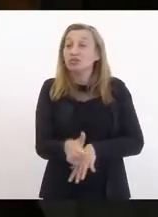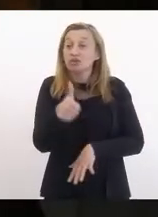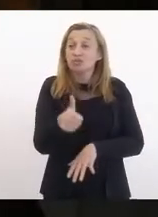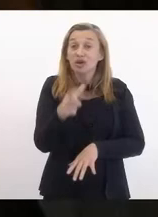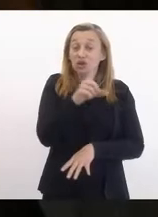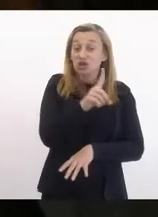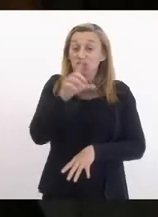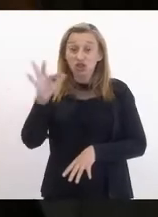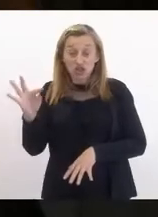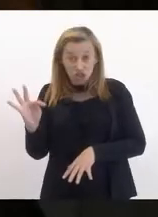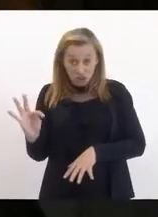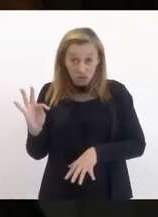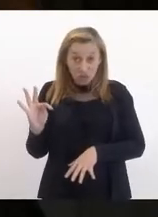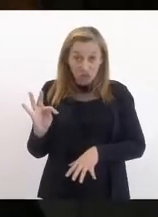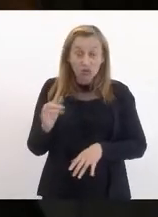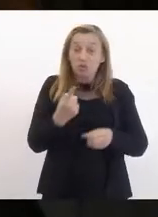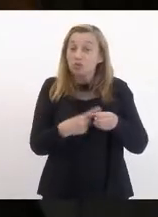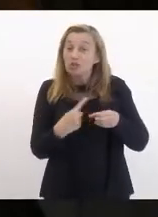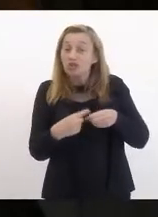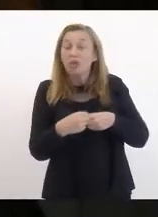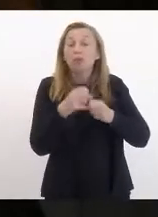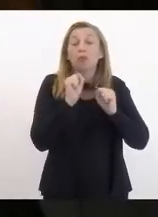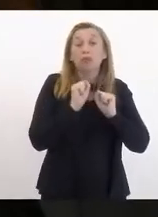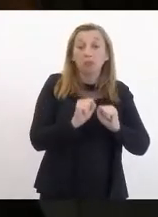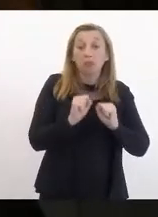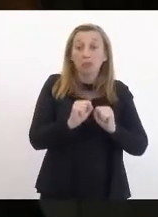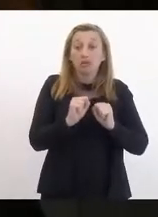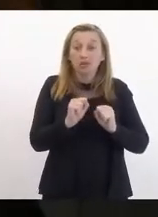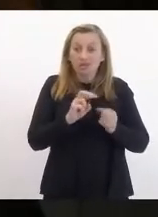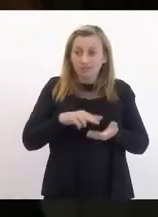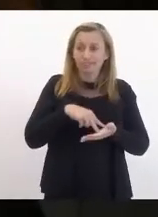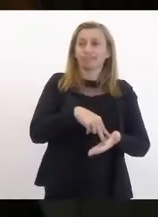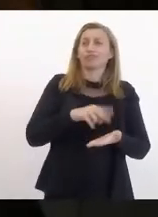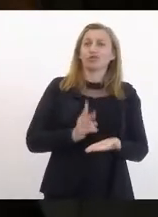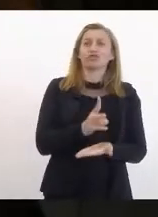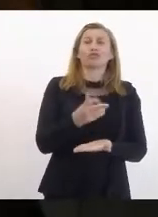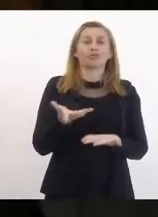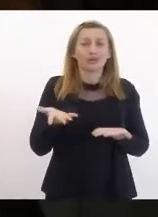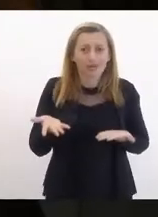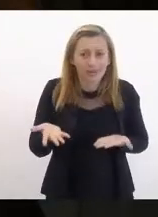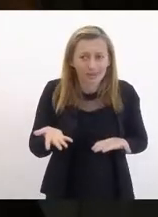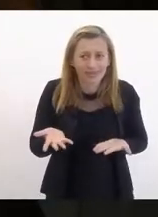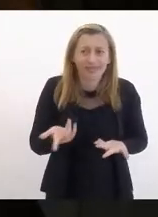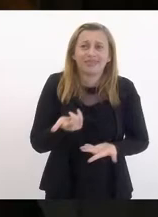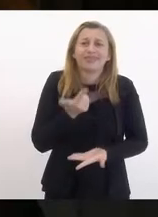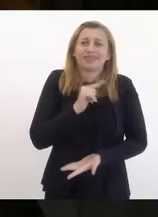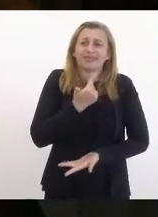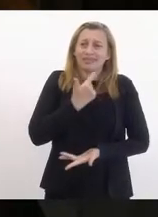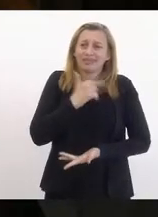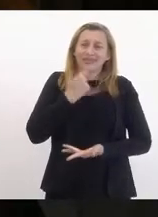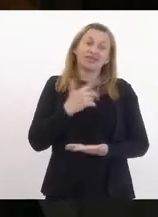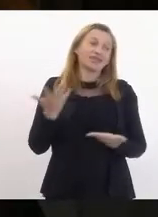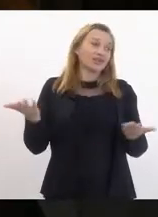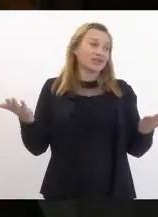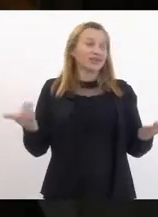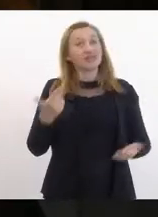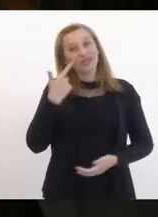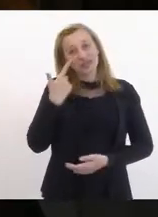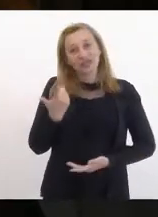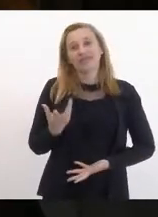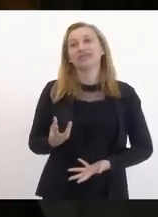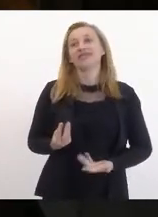distritos dos municípios, ele pudesse estar em pé ainda. Realmente, a gente